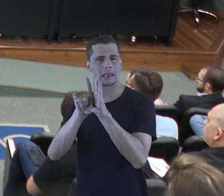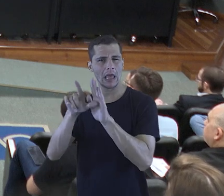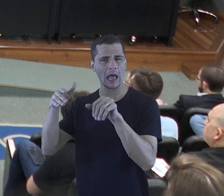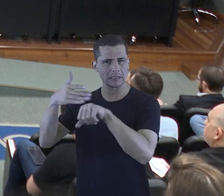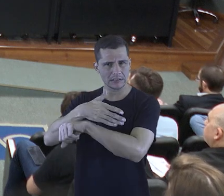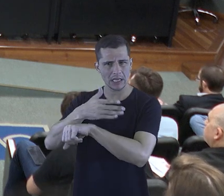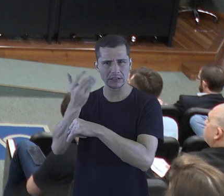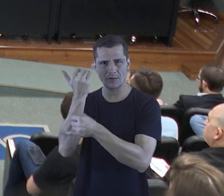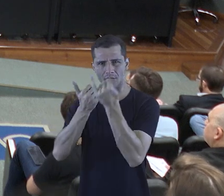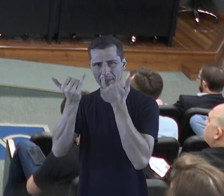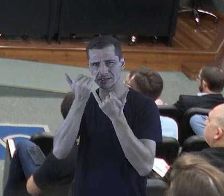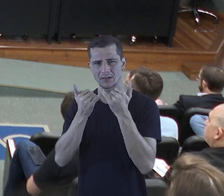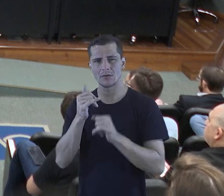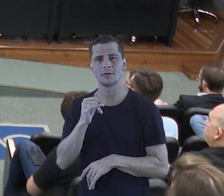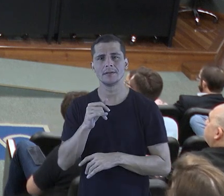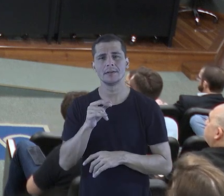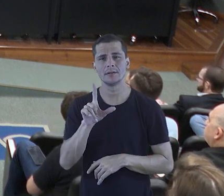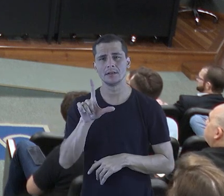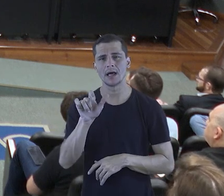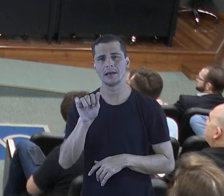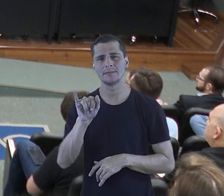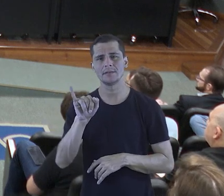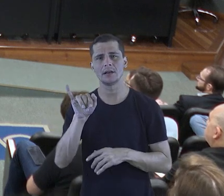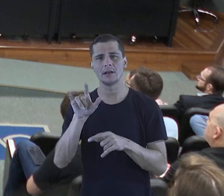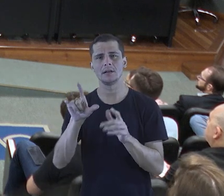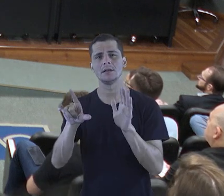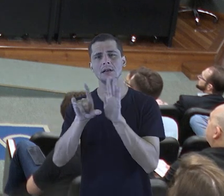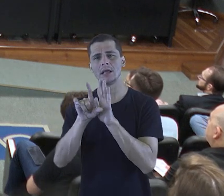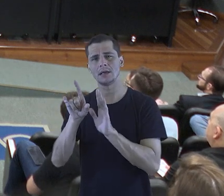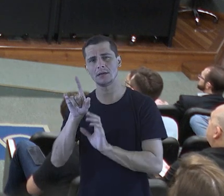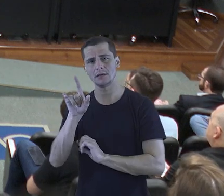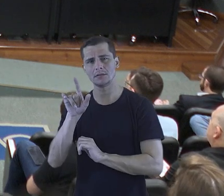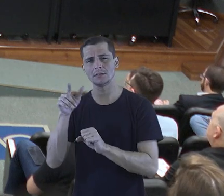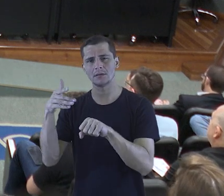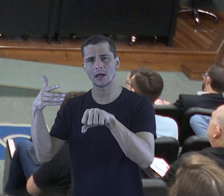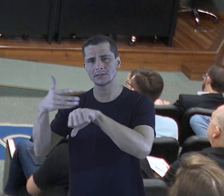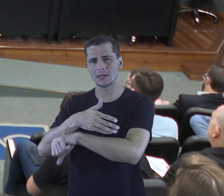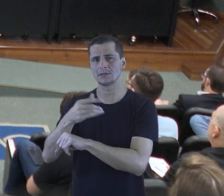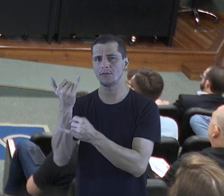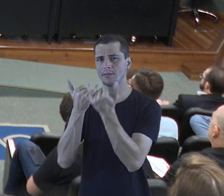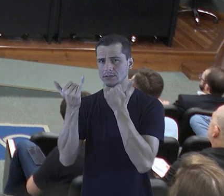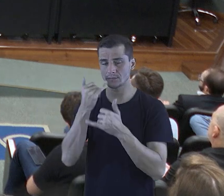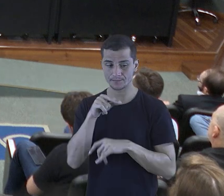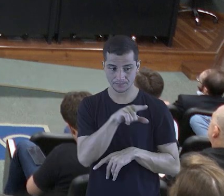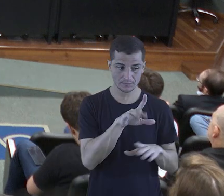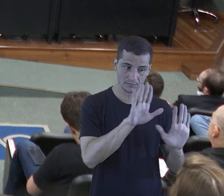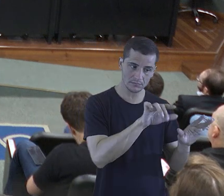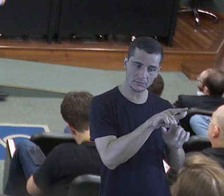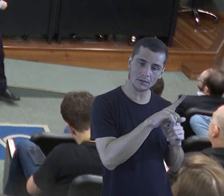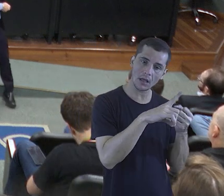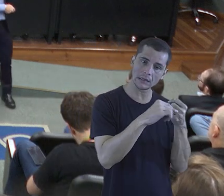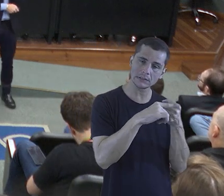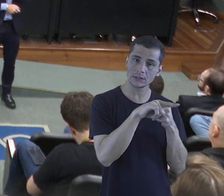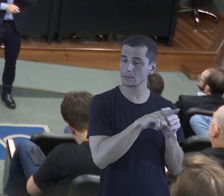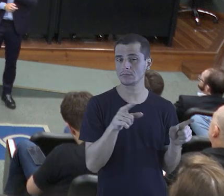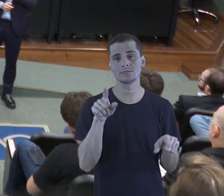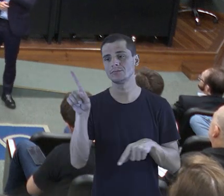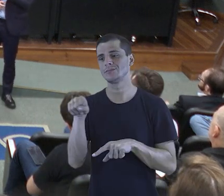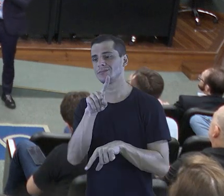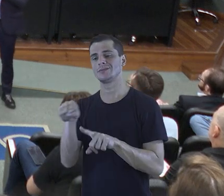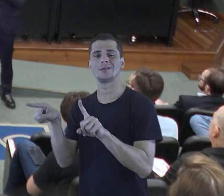O artigo 31 e 32 da LAI, a gente vai ver daqui a pouco, é exatamente igual e cópia do artigo 1º.